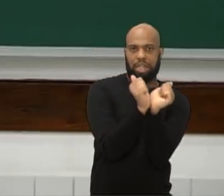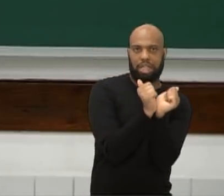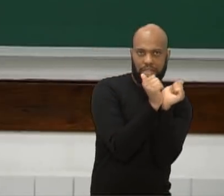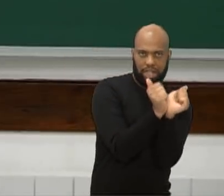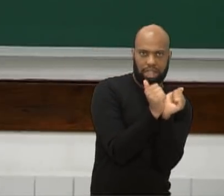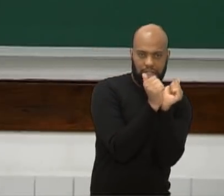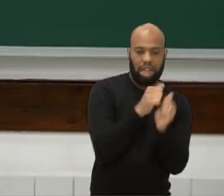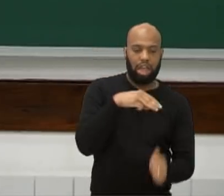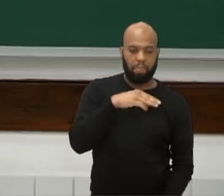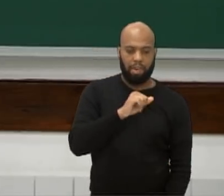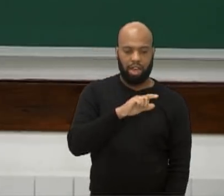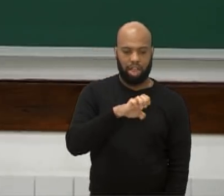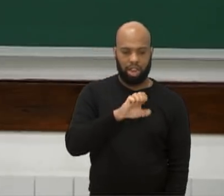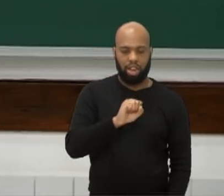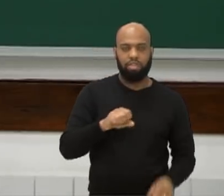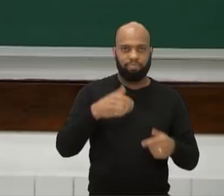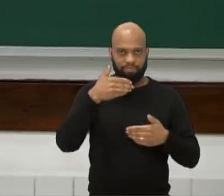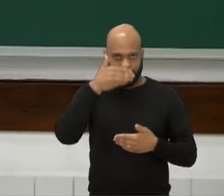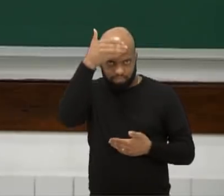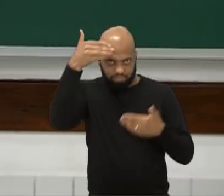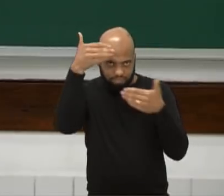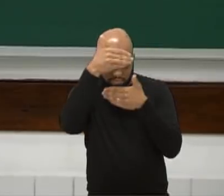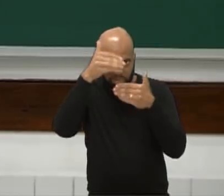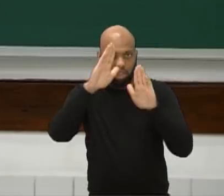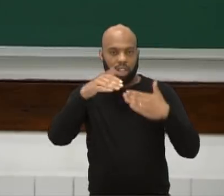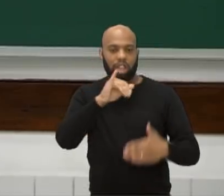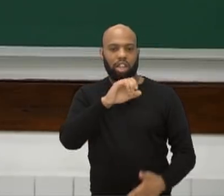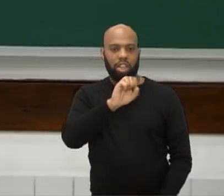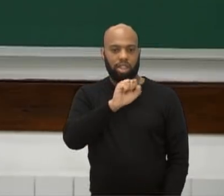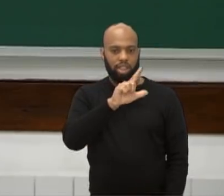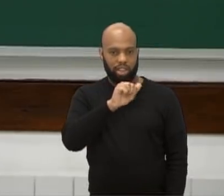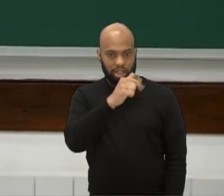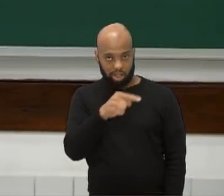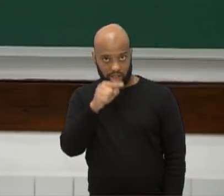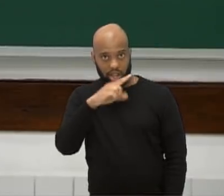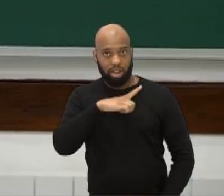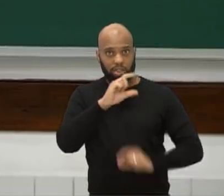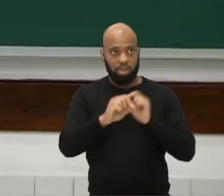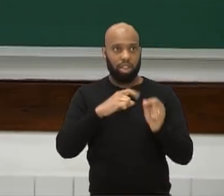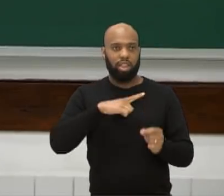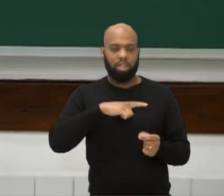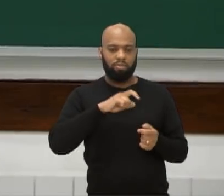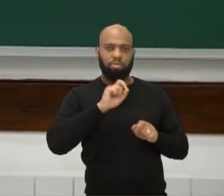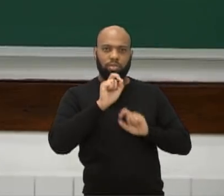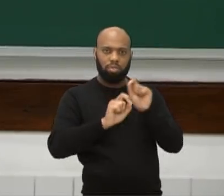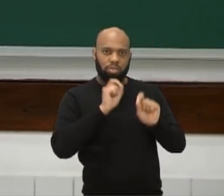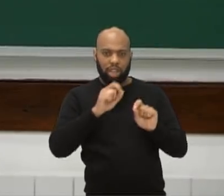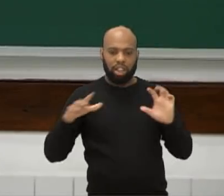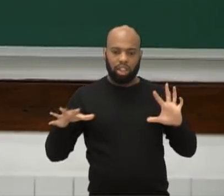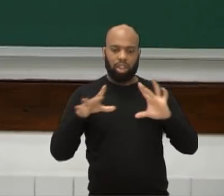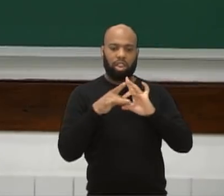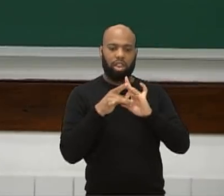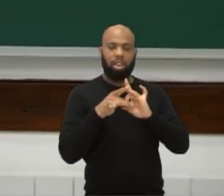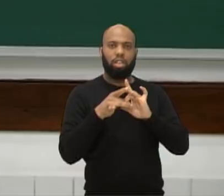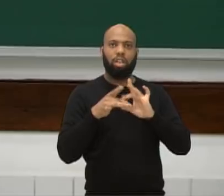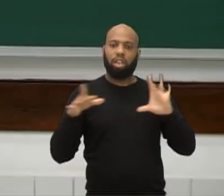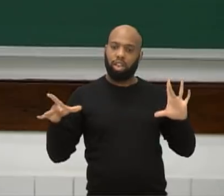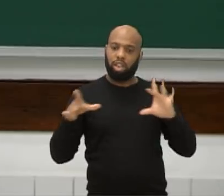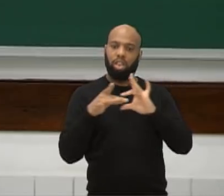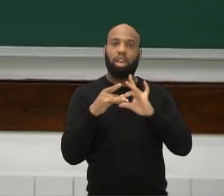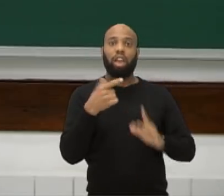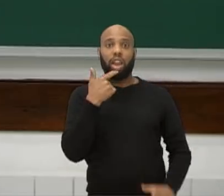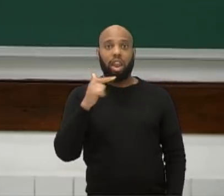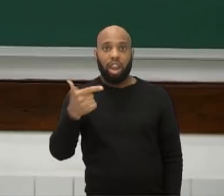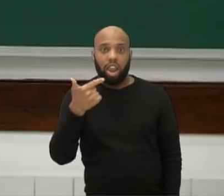escravizados malês, muçulmanos, o Islã, ele tem uma estreita ligação com a